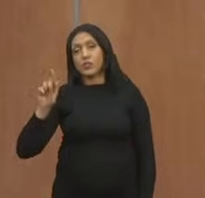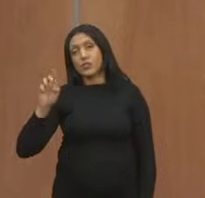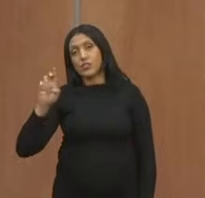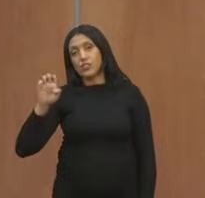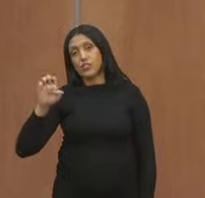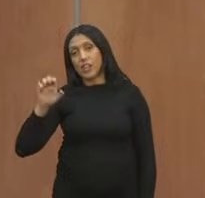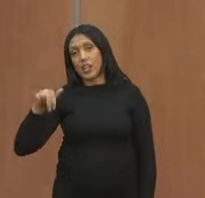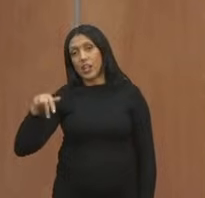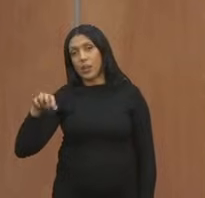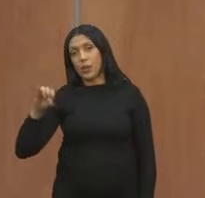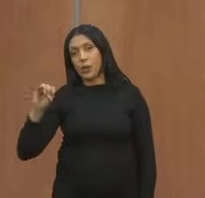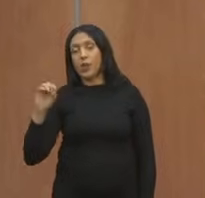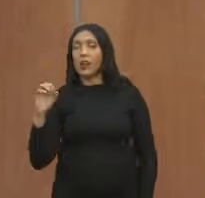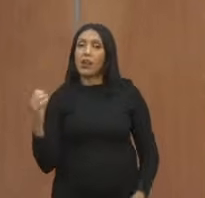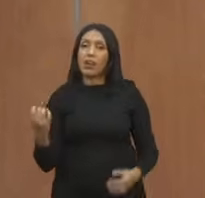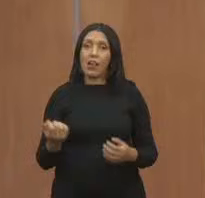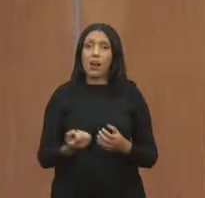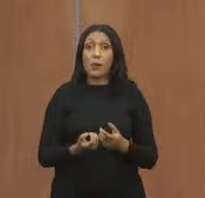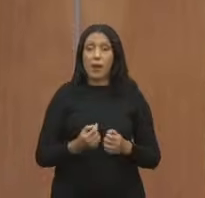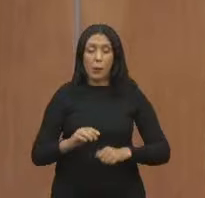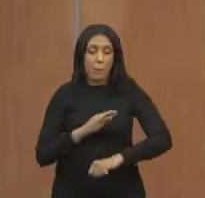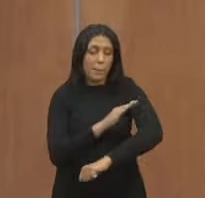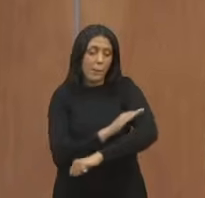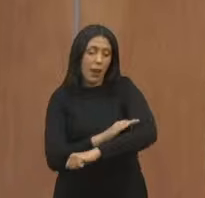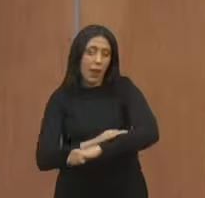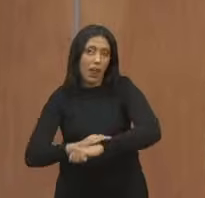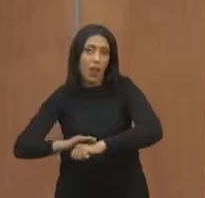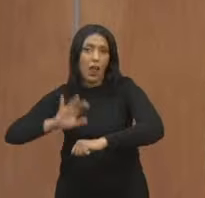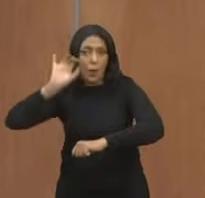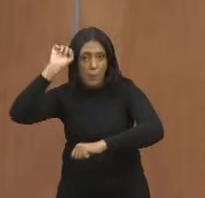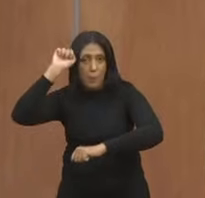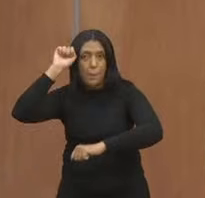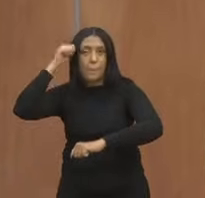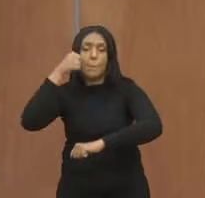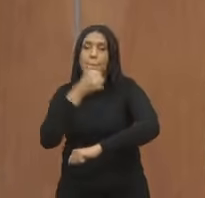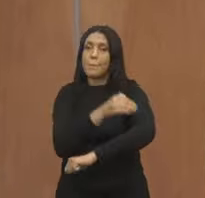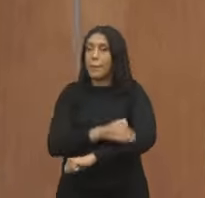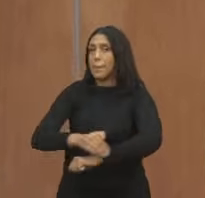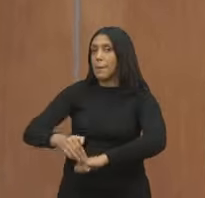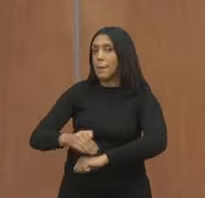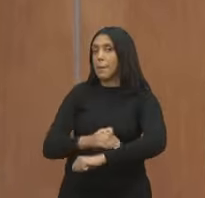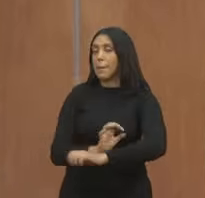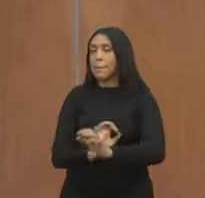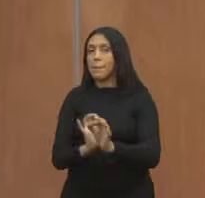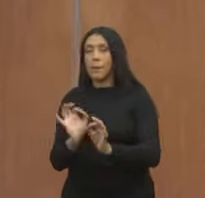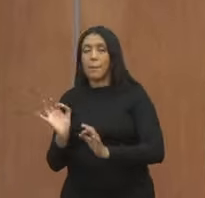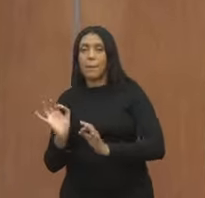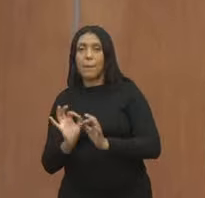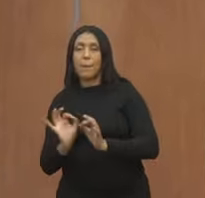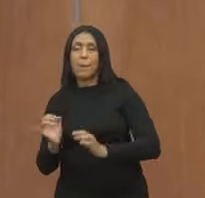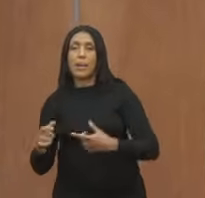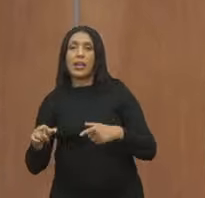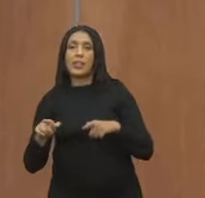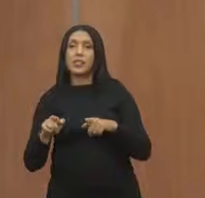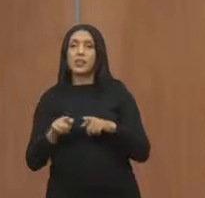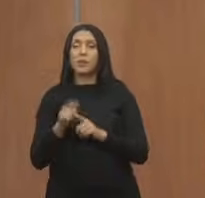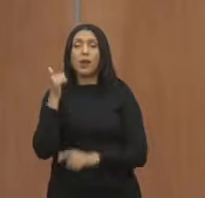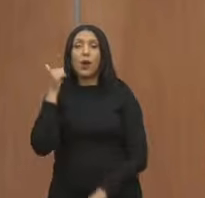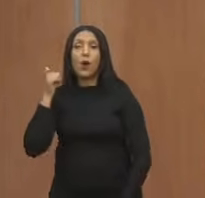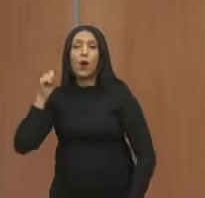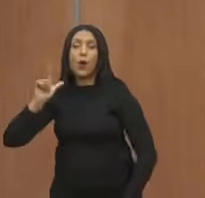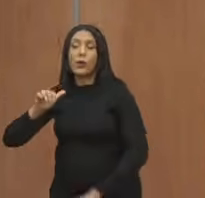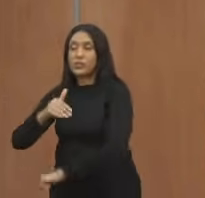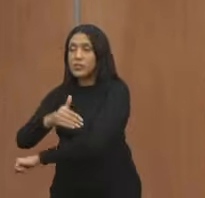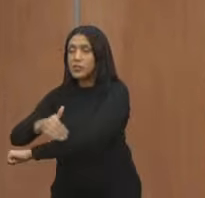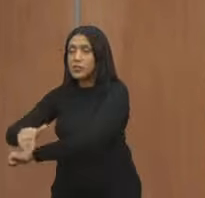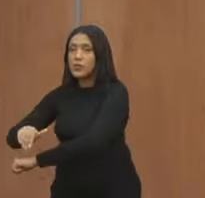que é uma via fundamental para a cidade também. Posteriormente também não está aqui contemplado diretamente, mas a gente acredita